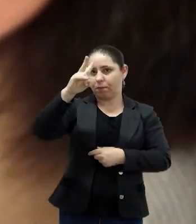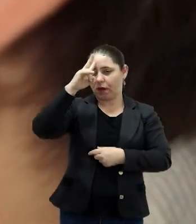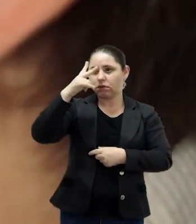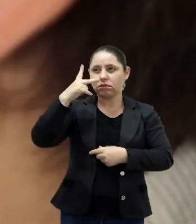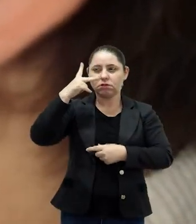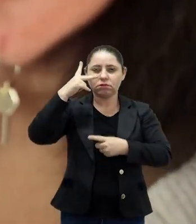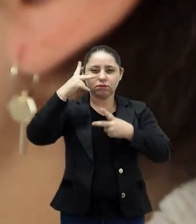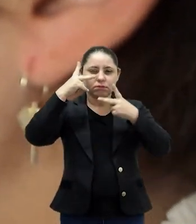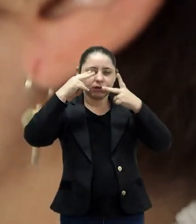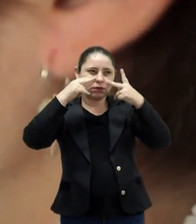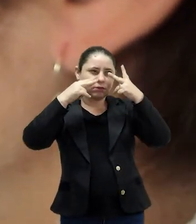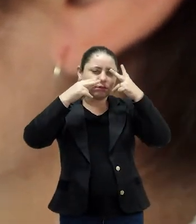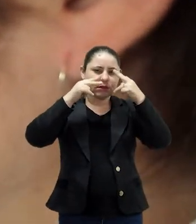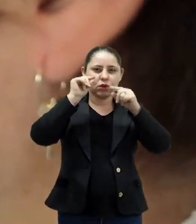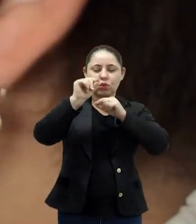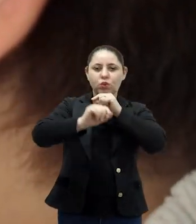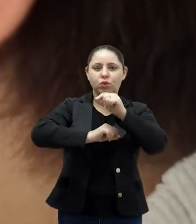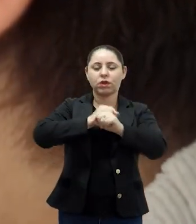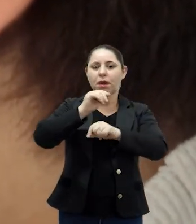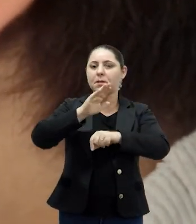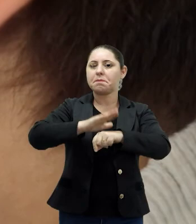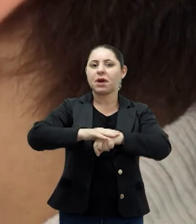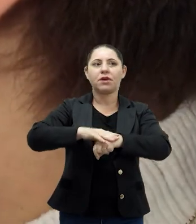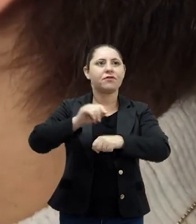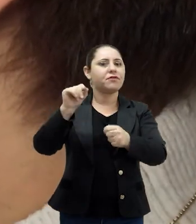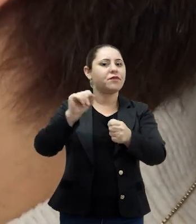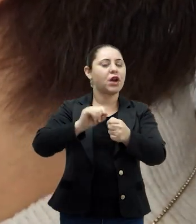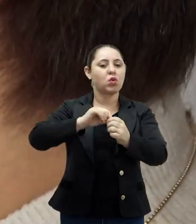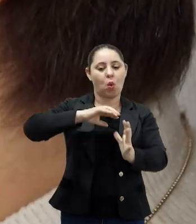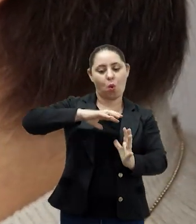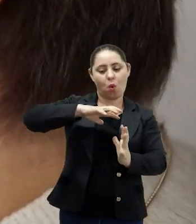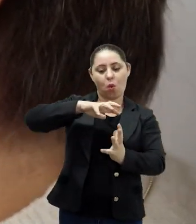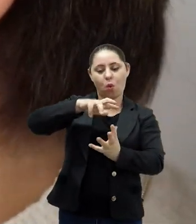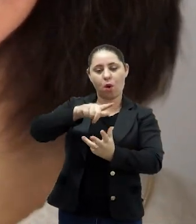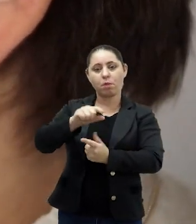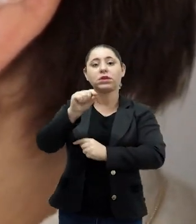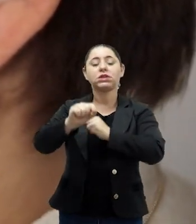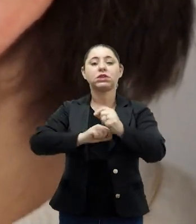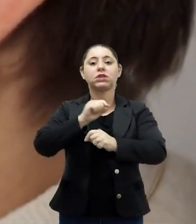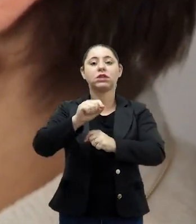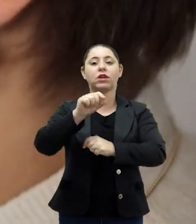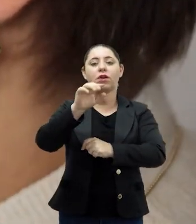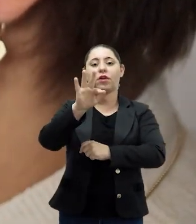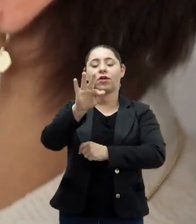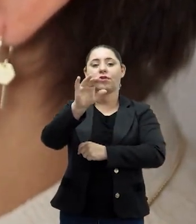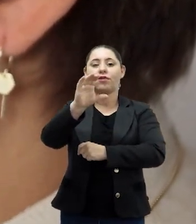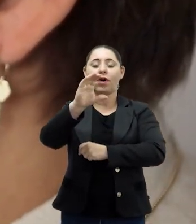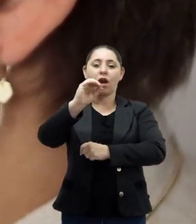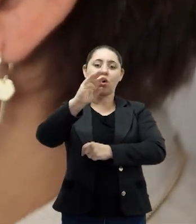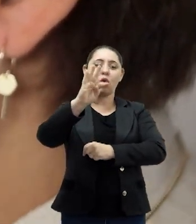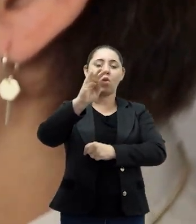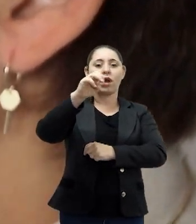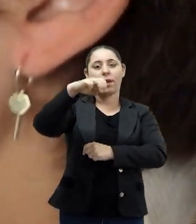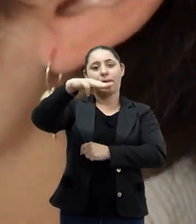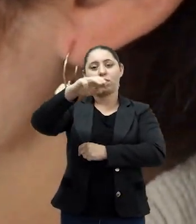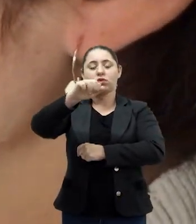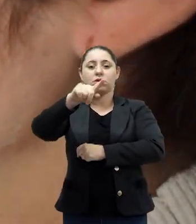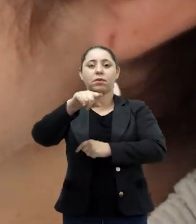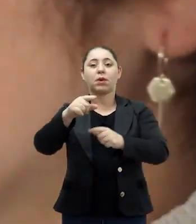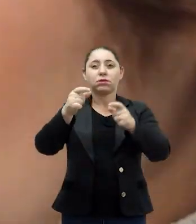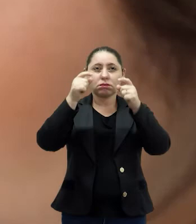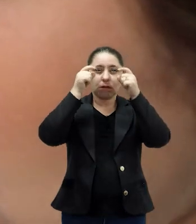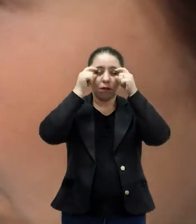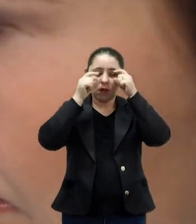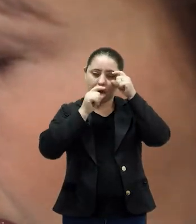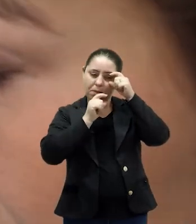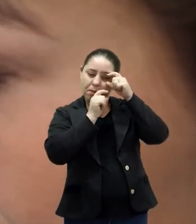de catarata é o procedimento cirúrgico mais realizado no mundo atualmente, que é a cirurgia que a gente chama de facoemulsificação mais implante